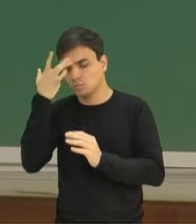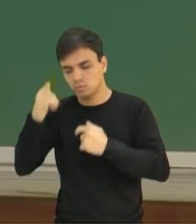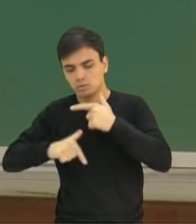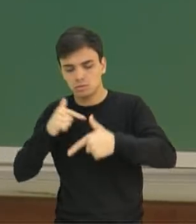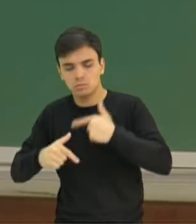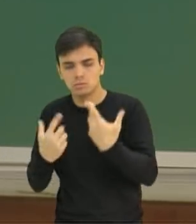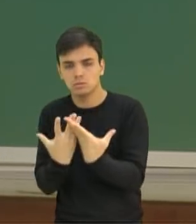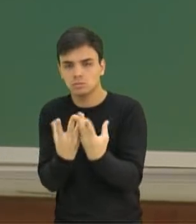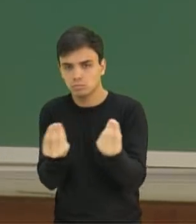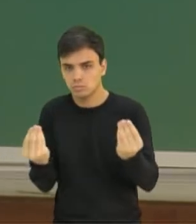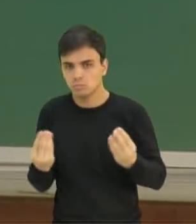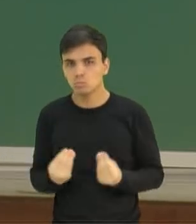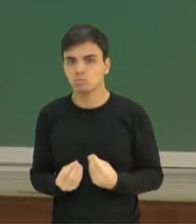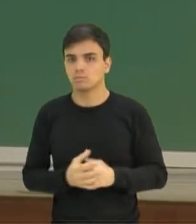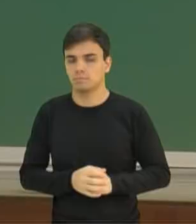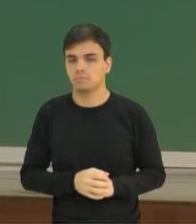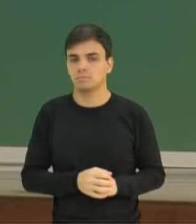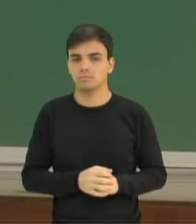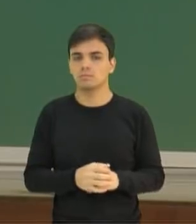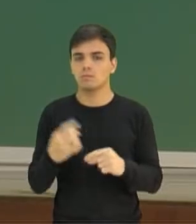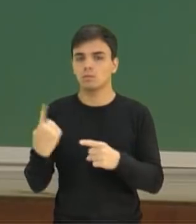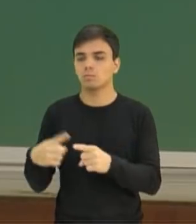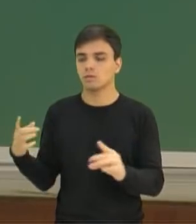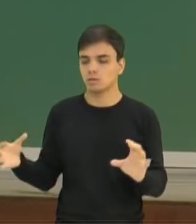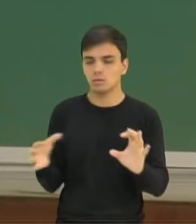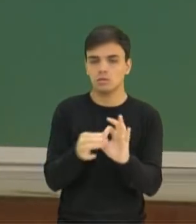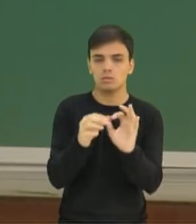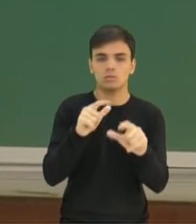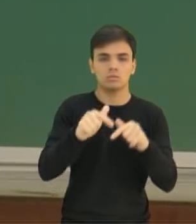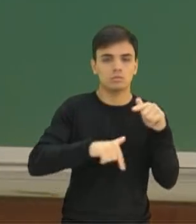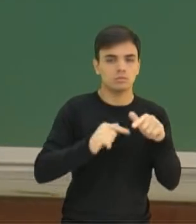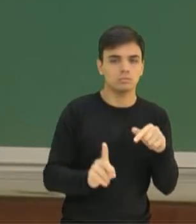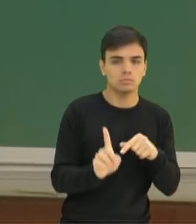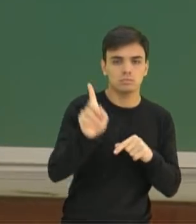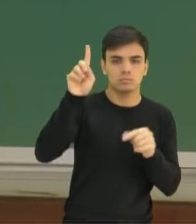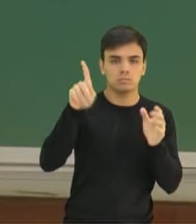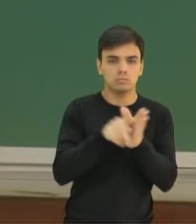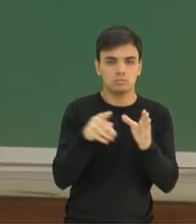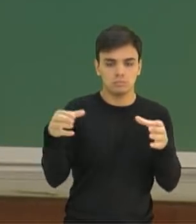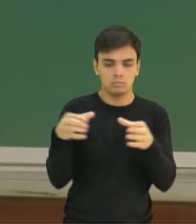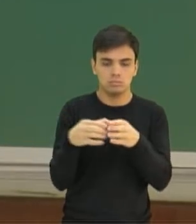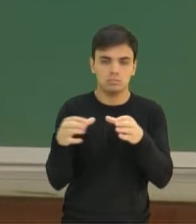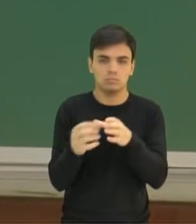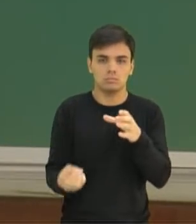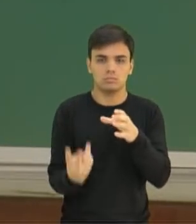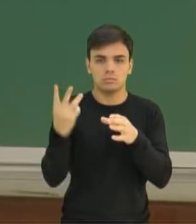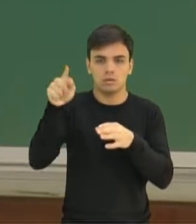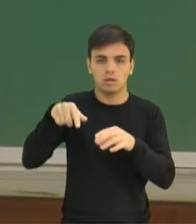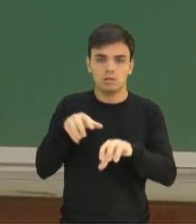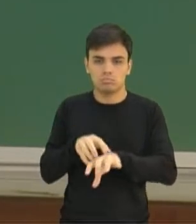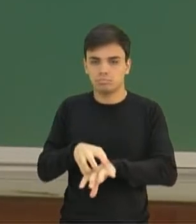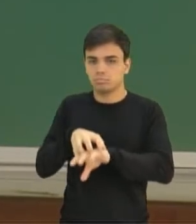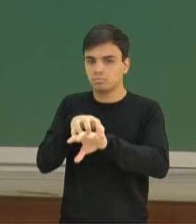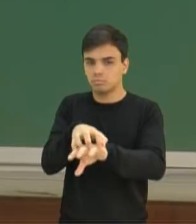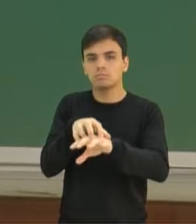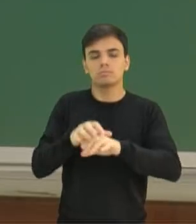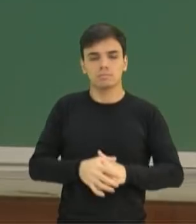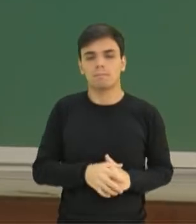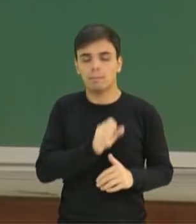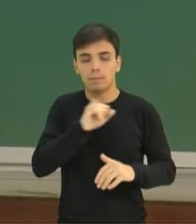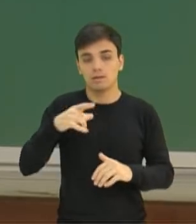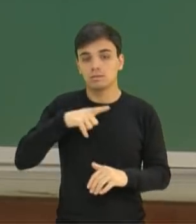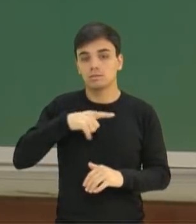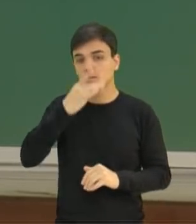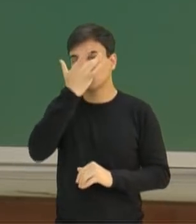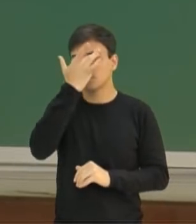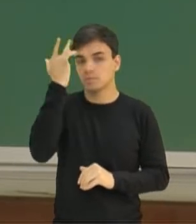trabalham no setor de serviços, porque está ligado com esta atividade do setor terciário, que é o turismo. Então, se tem pessoas